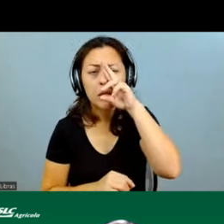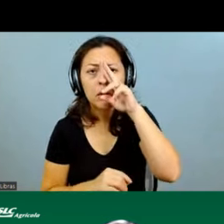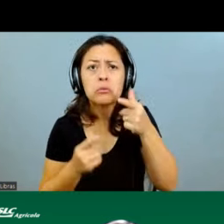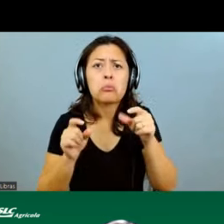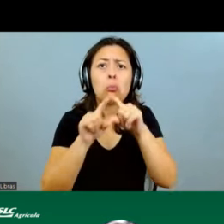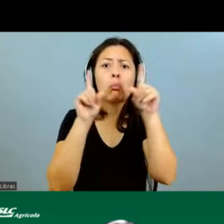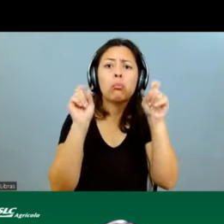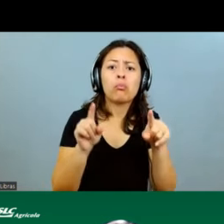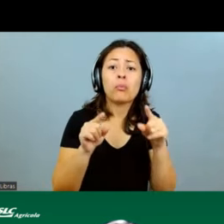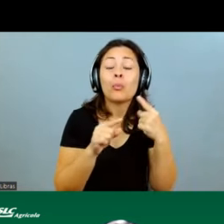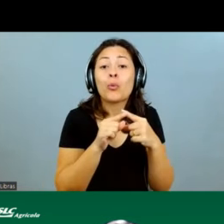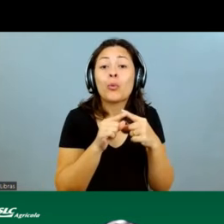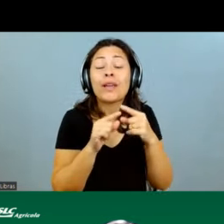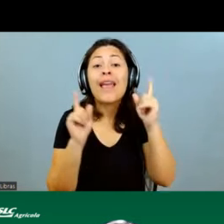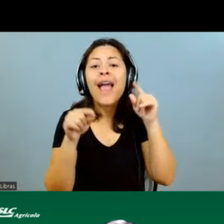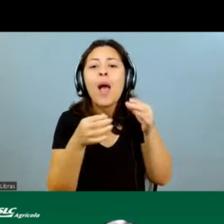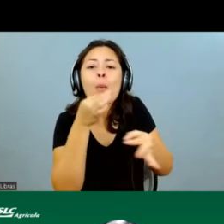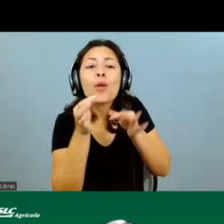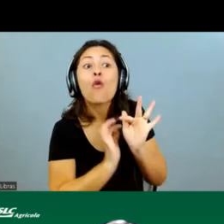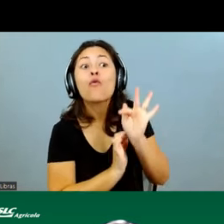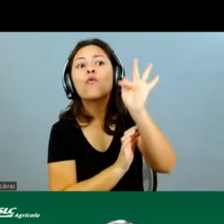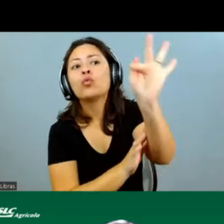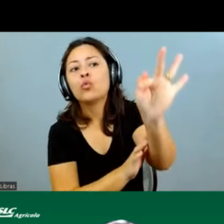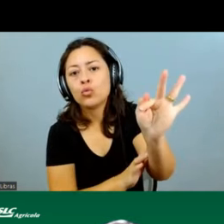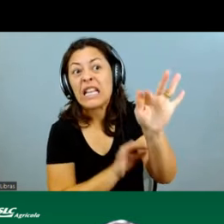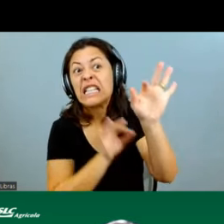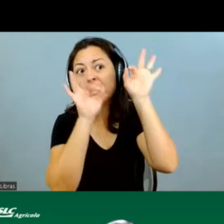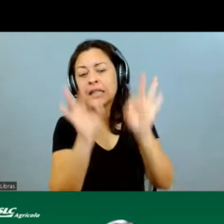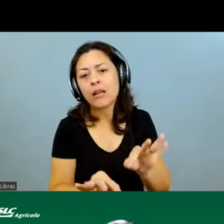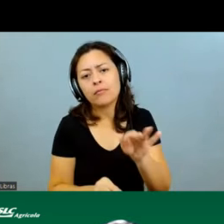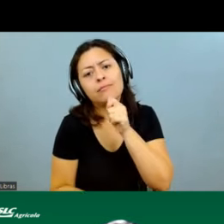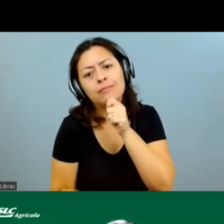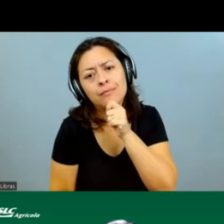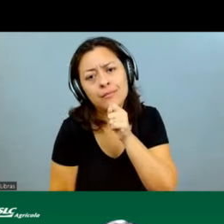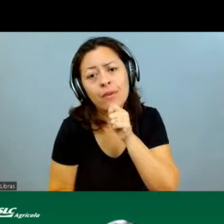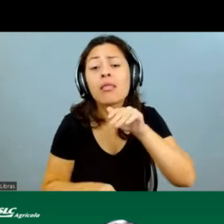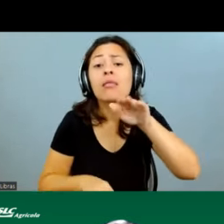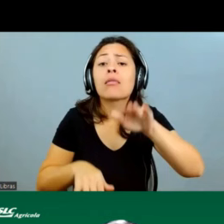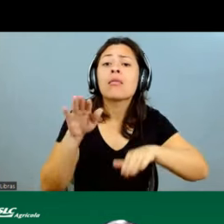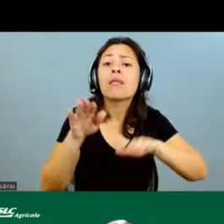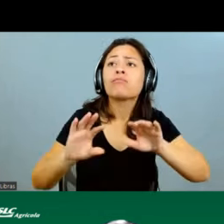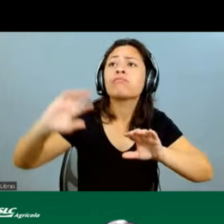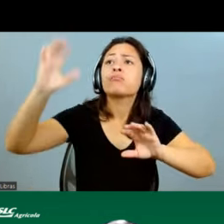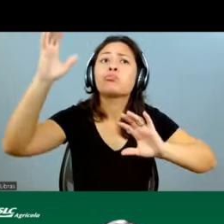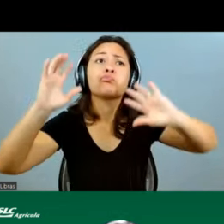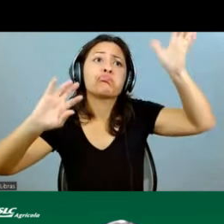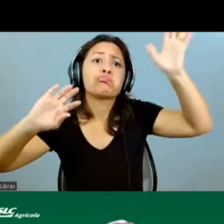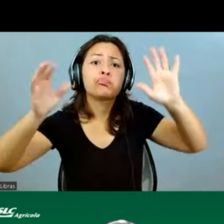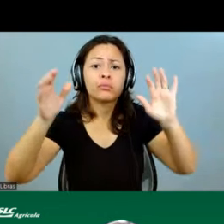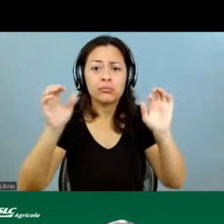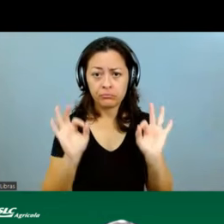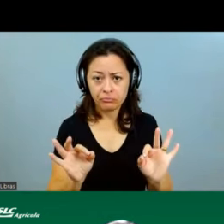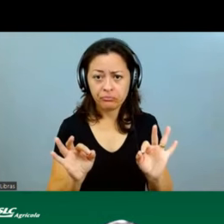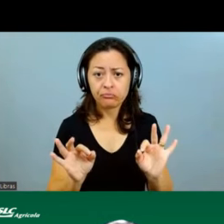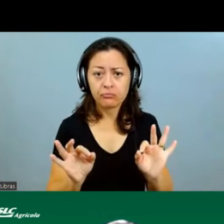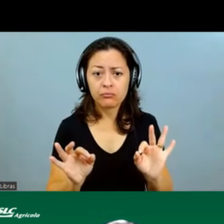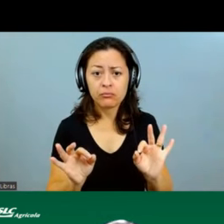referem a eventos futuros e portanto dependem de circunstâncias que podem ou não ocorrer